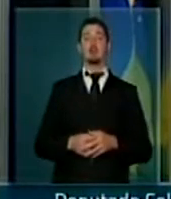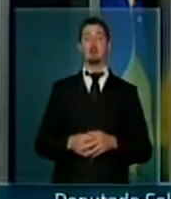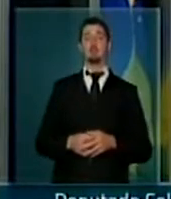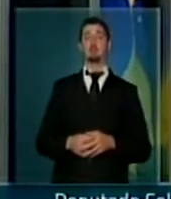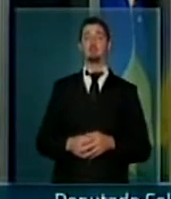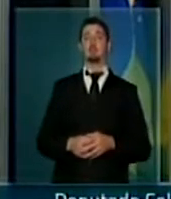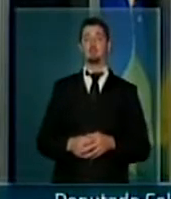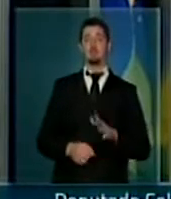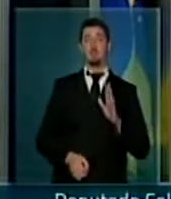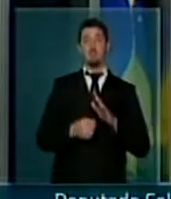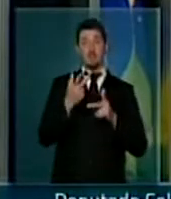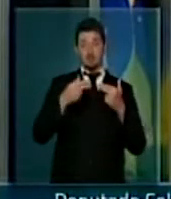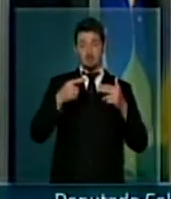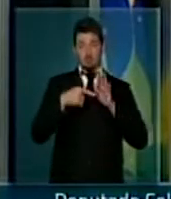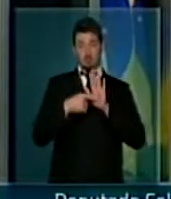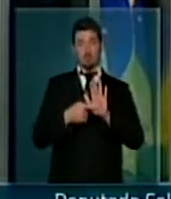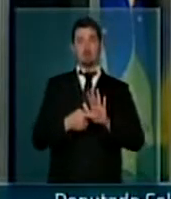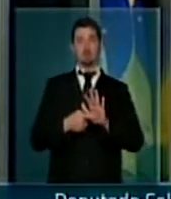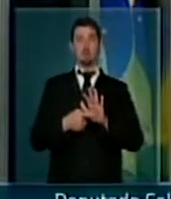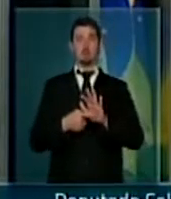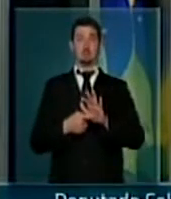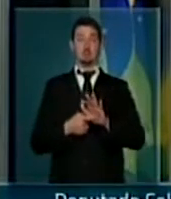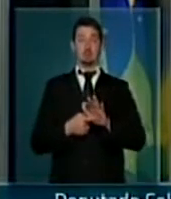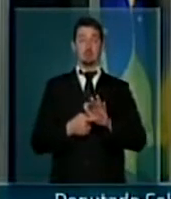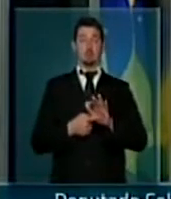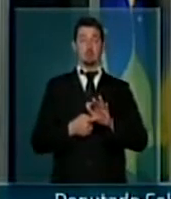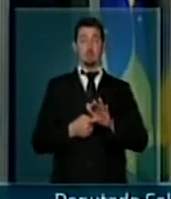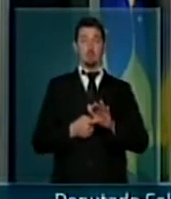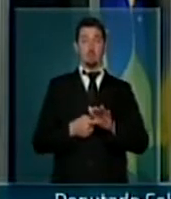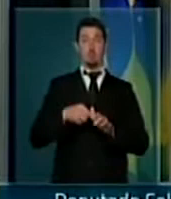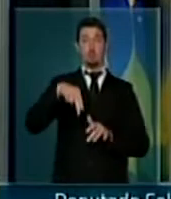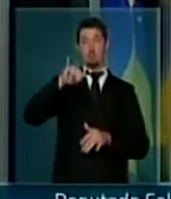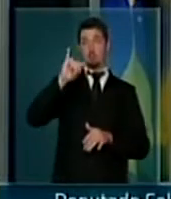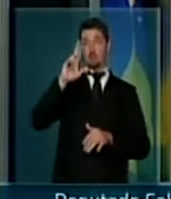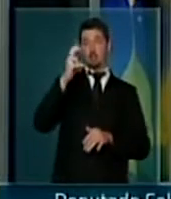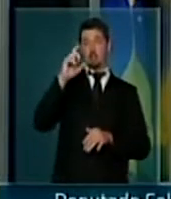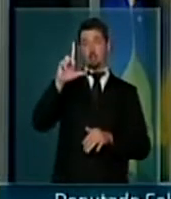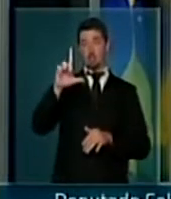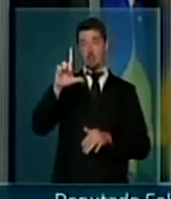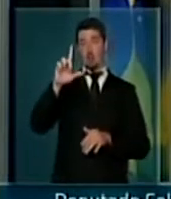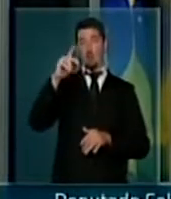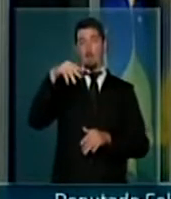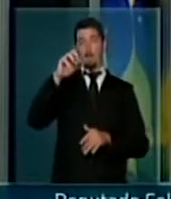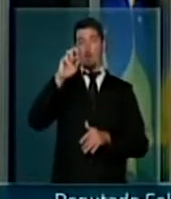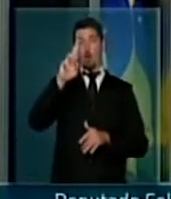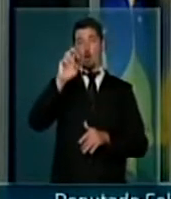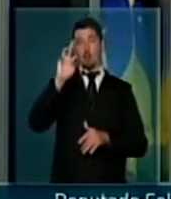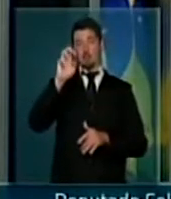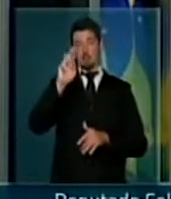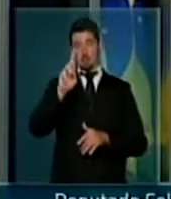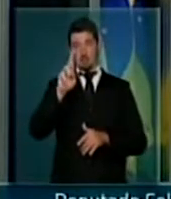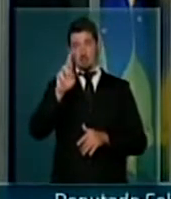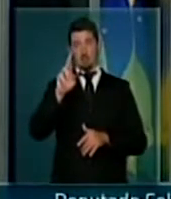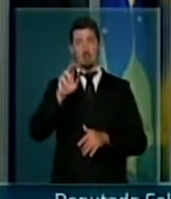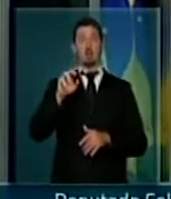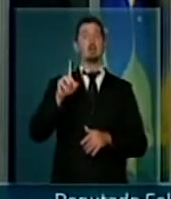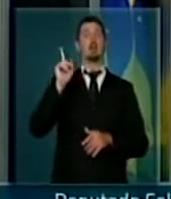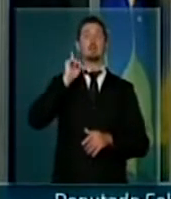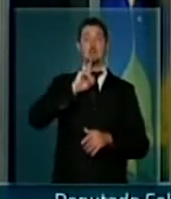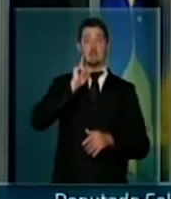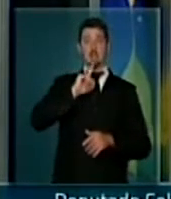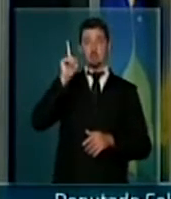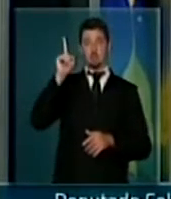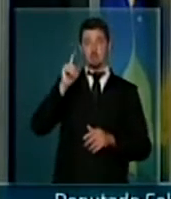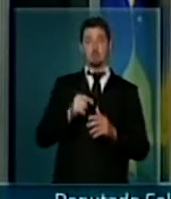senhores deputados. De acordo com o americano Michel Porter, maior teórico mundial da